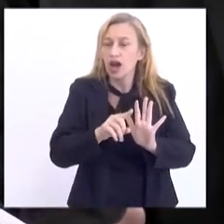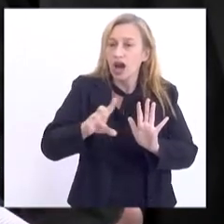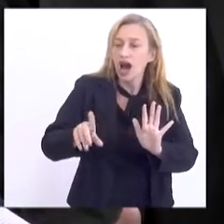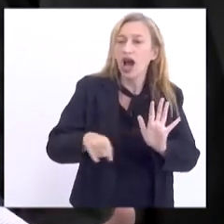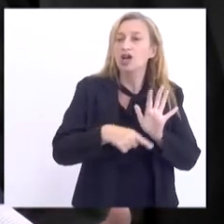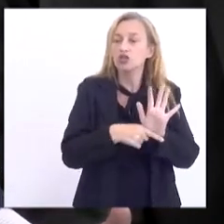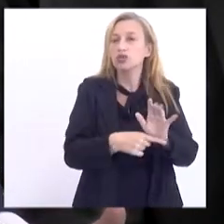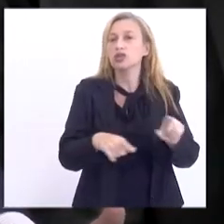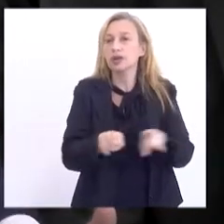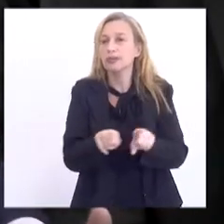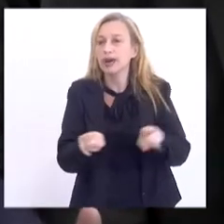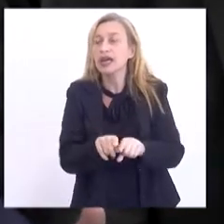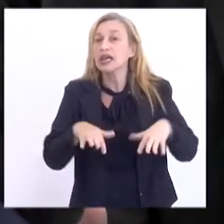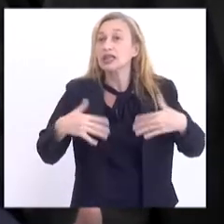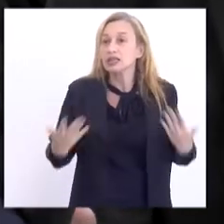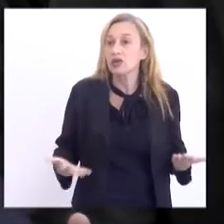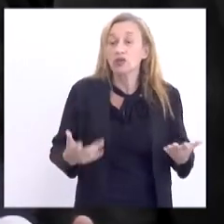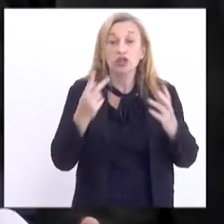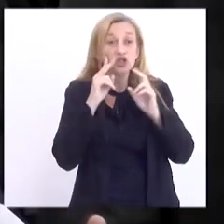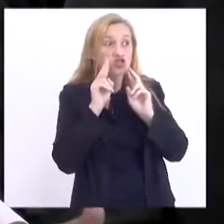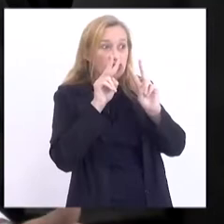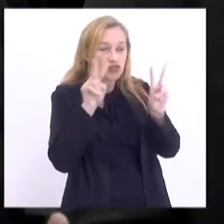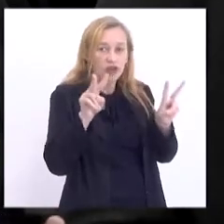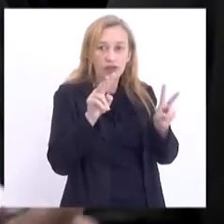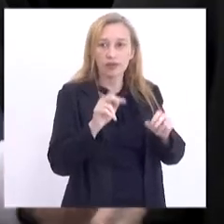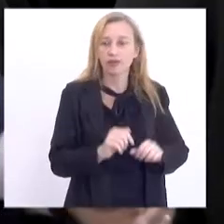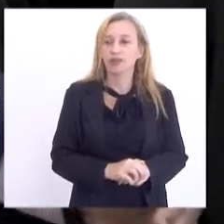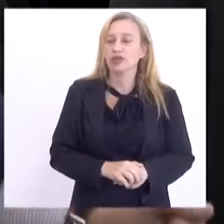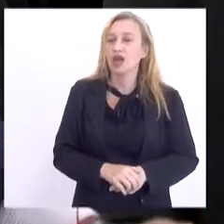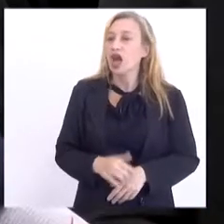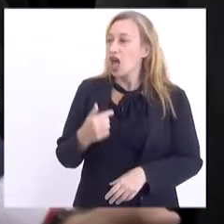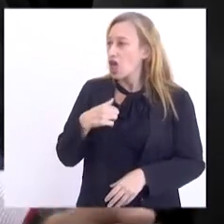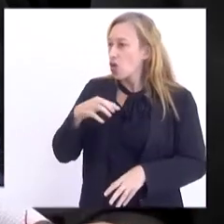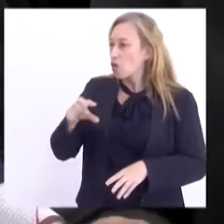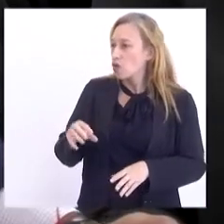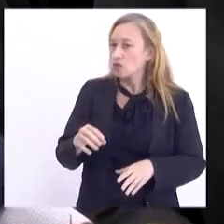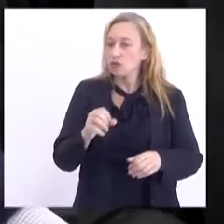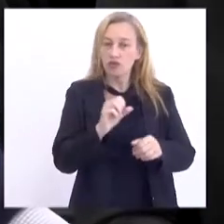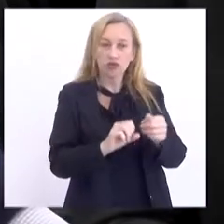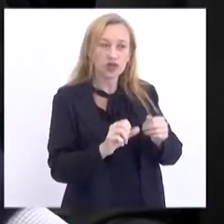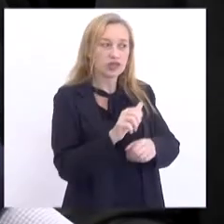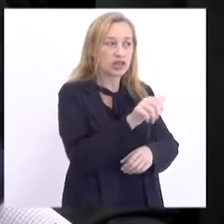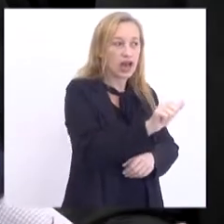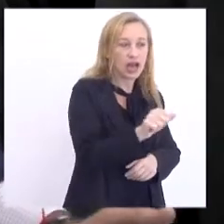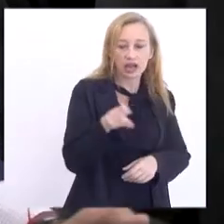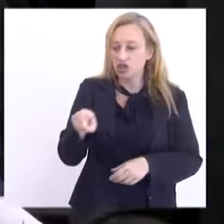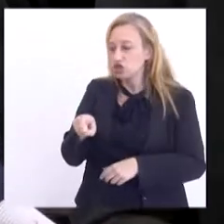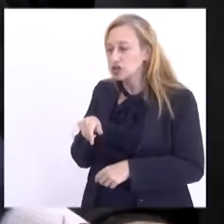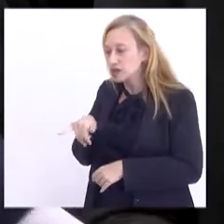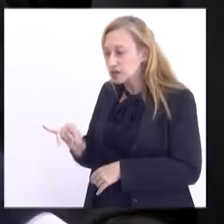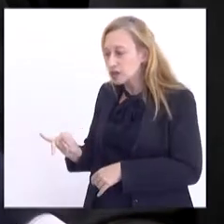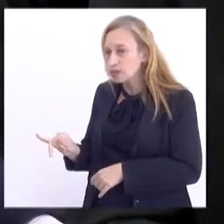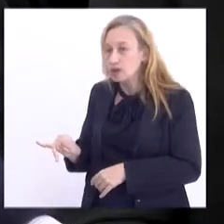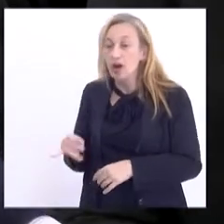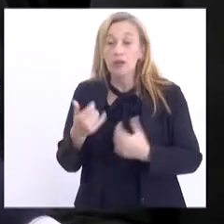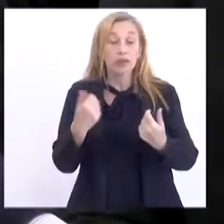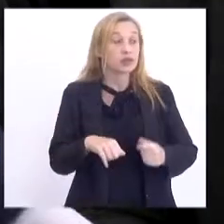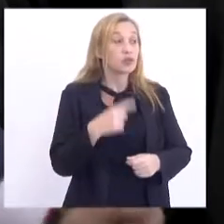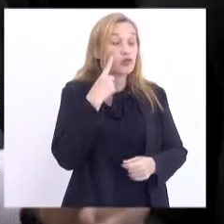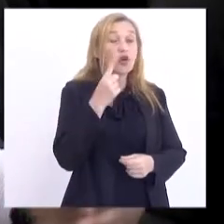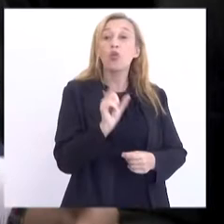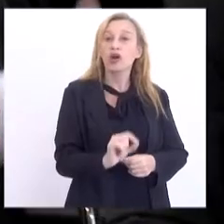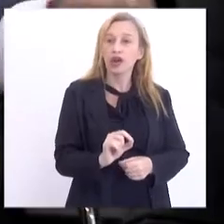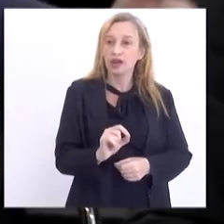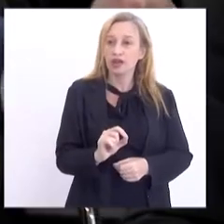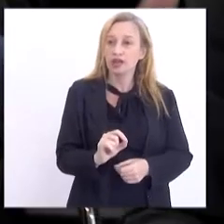contribuem então quando a gente olha tá eu apliquei x eu apliquei y a gente tem que verificar o